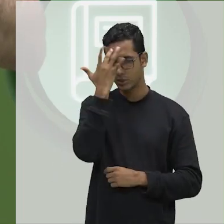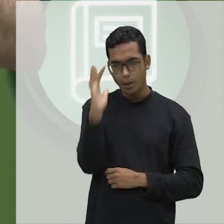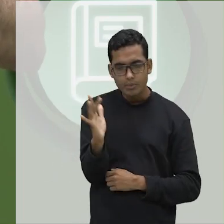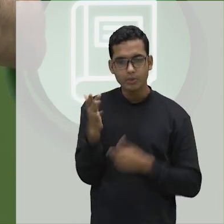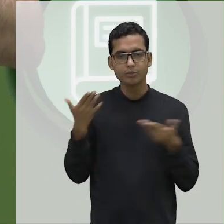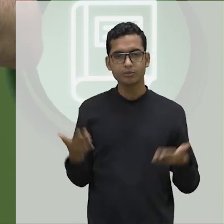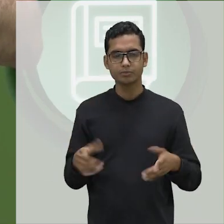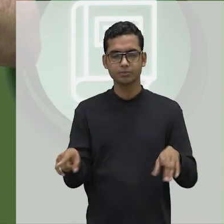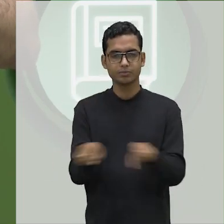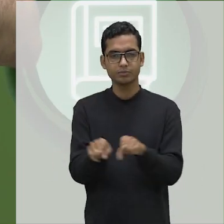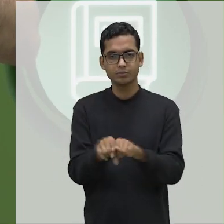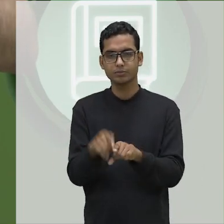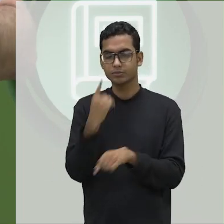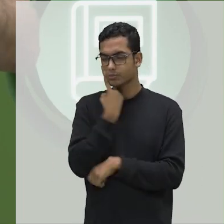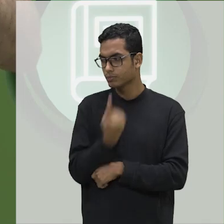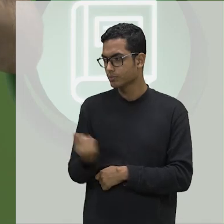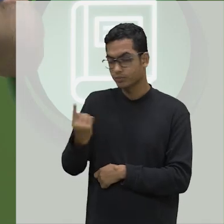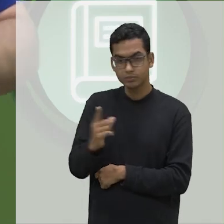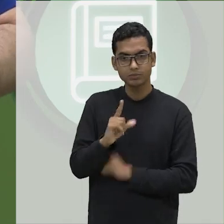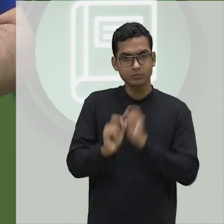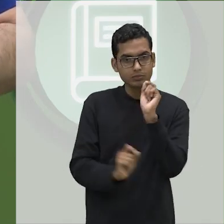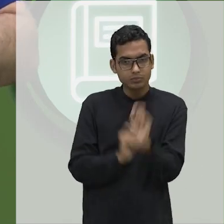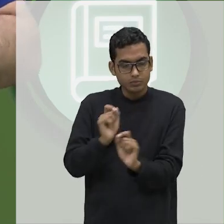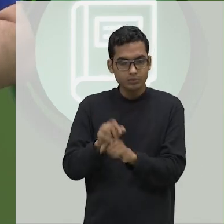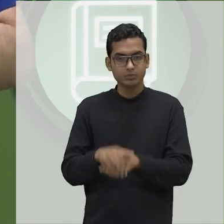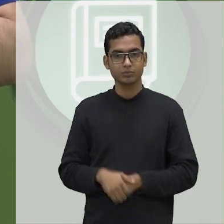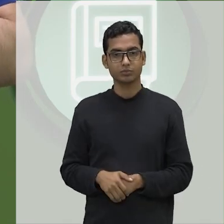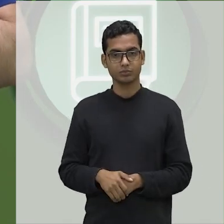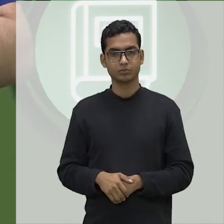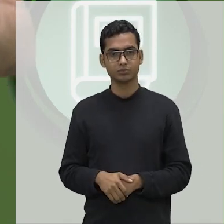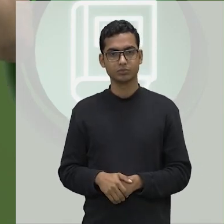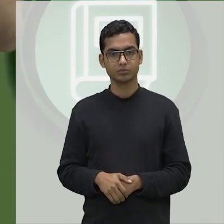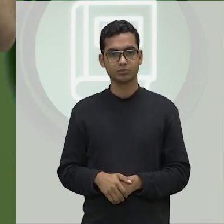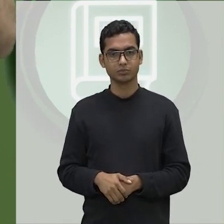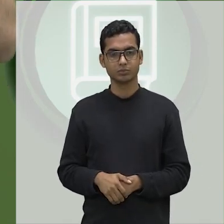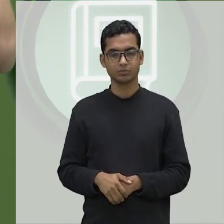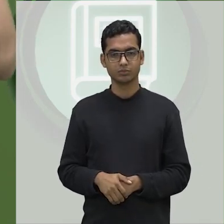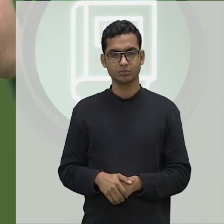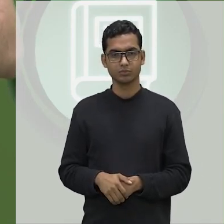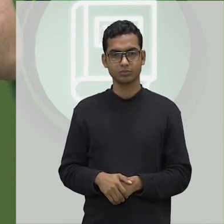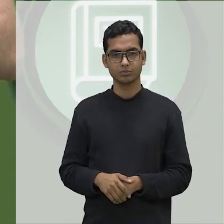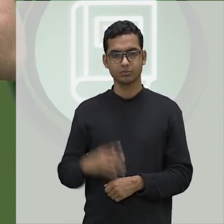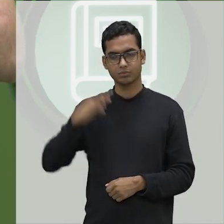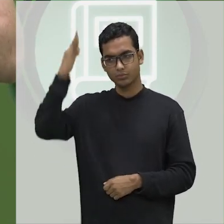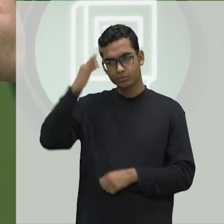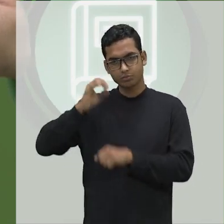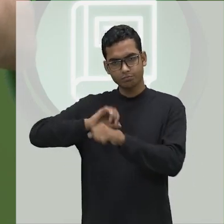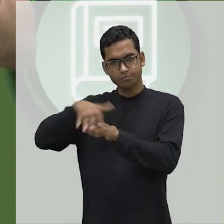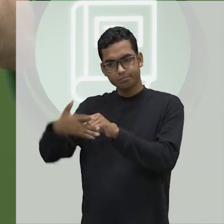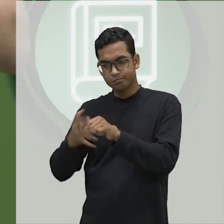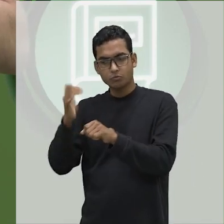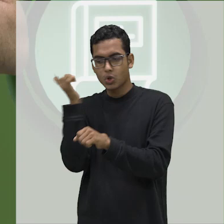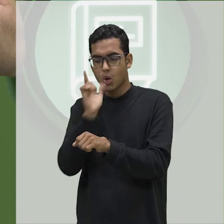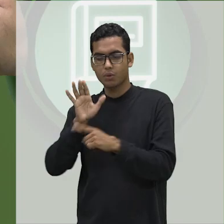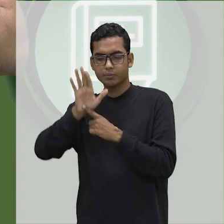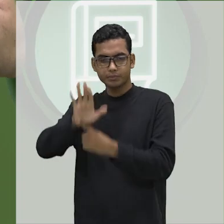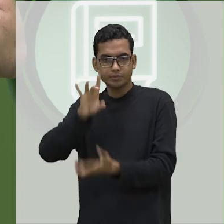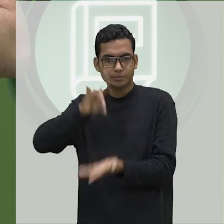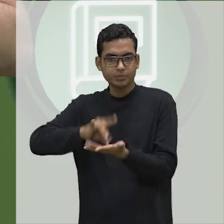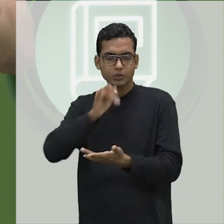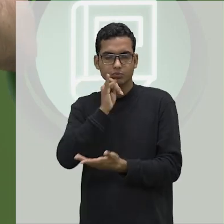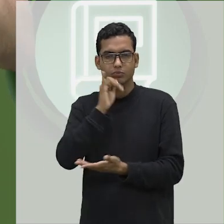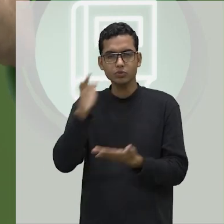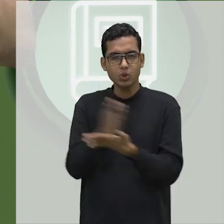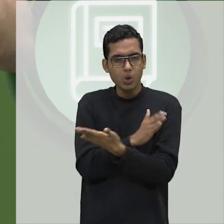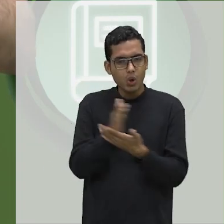dão a certeza do determinismo para a teoria quântica. Outra coisa é que, por exemplo, alguns